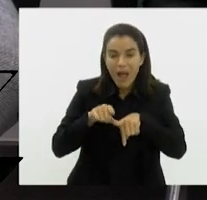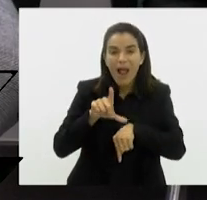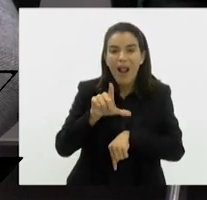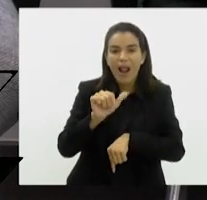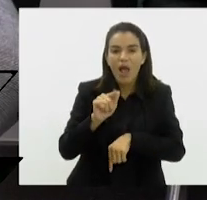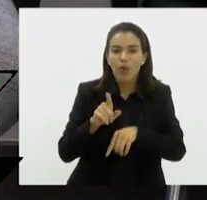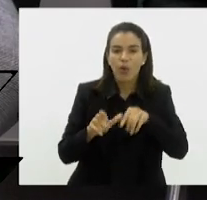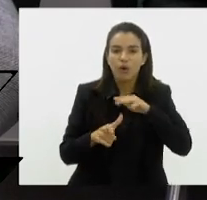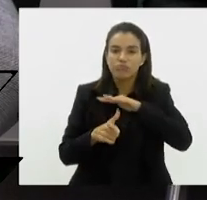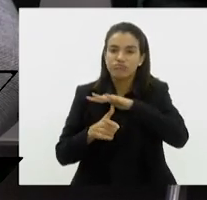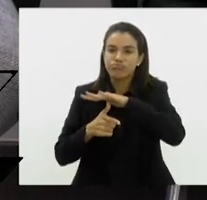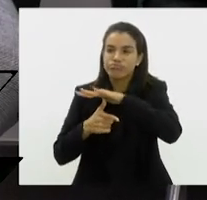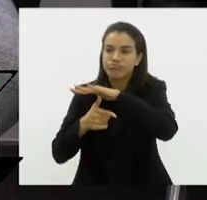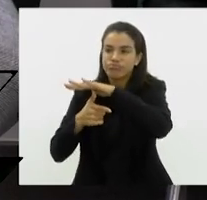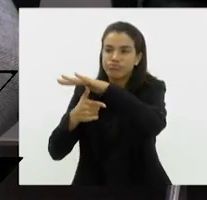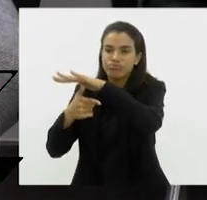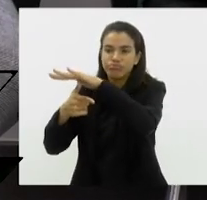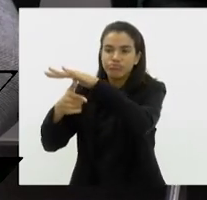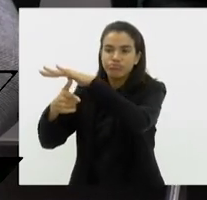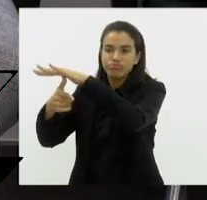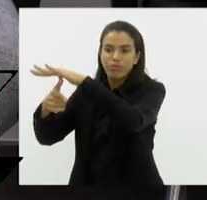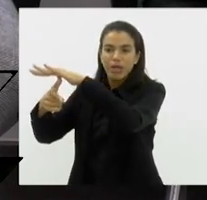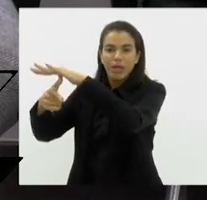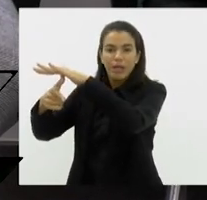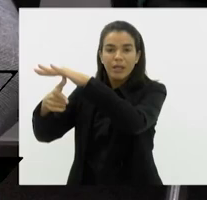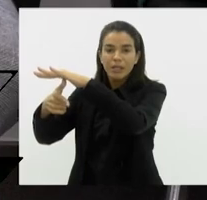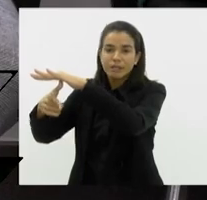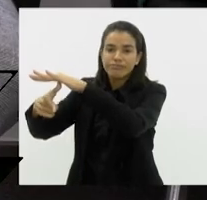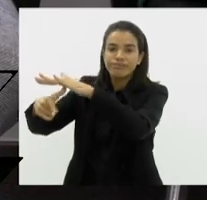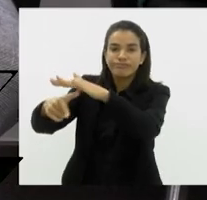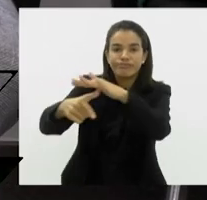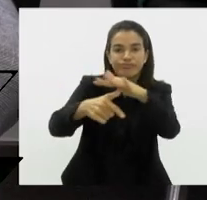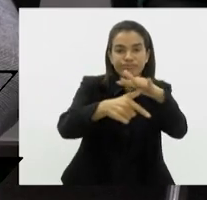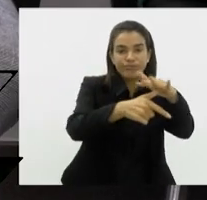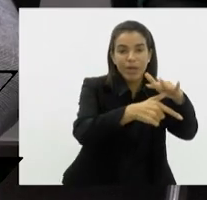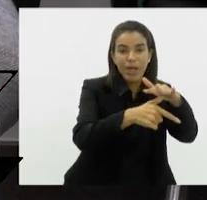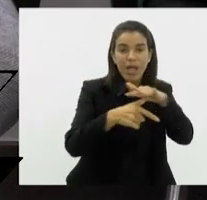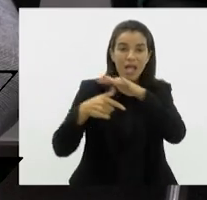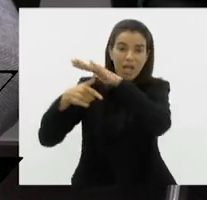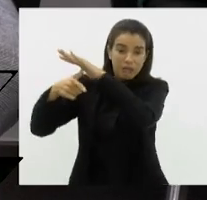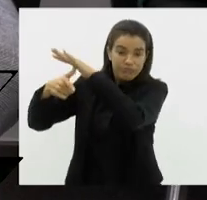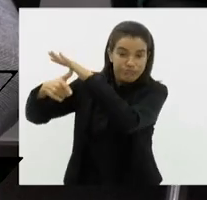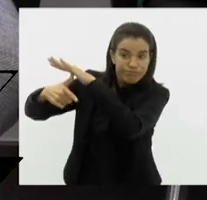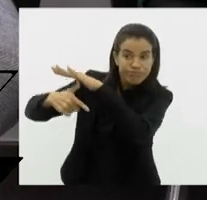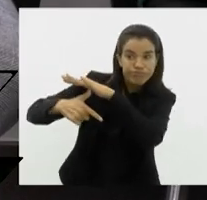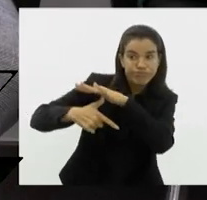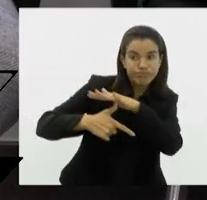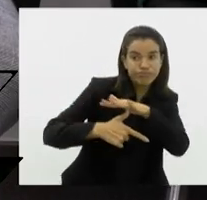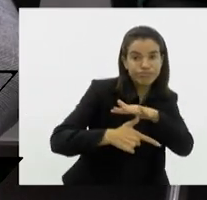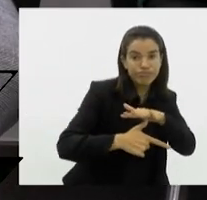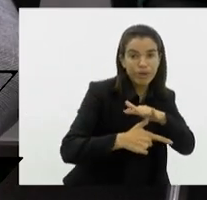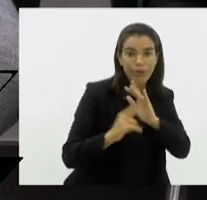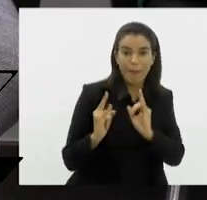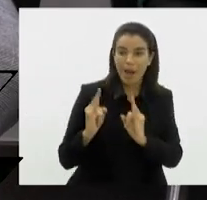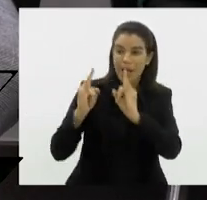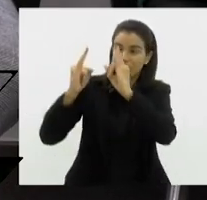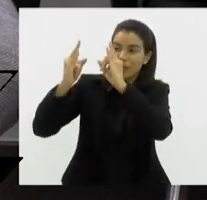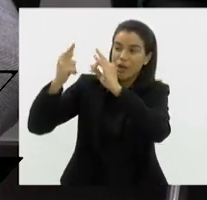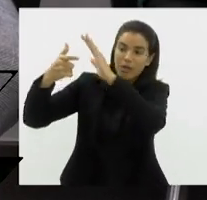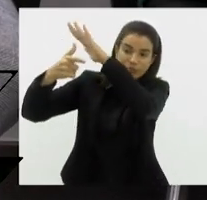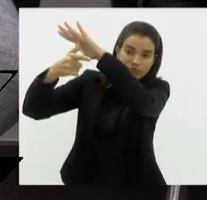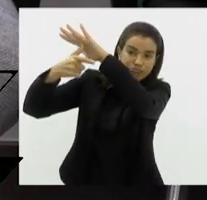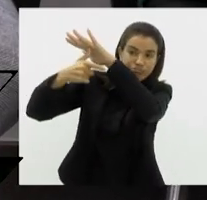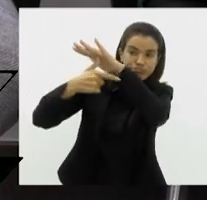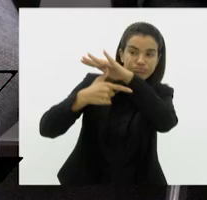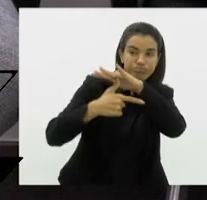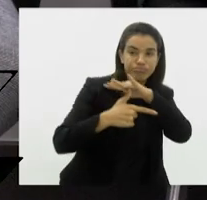altura verticalmente e depois se deslocar. Ele vem numa rasante, pô, passa do prédio a 10 metros de